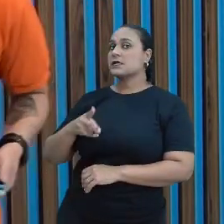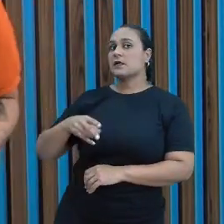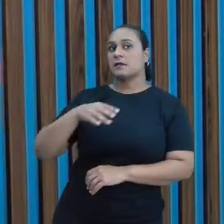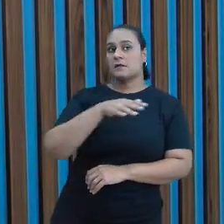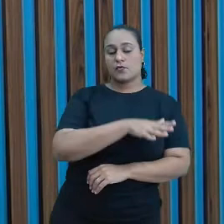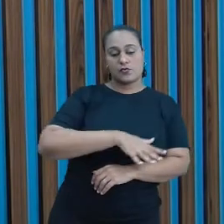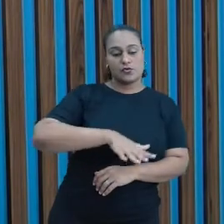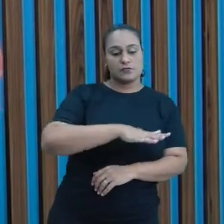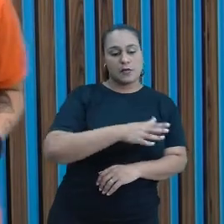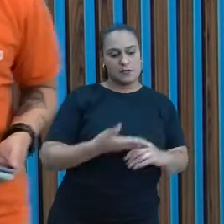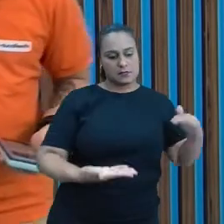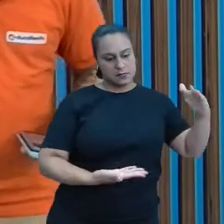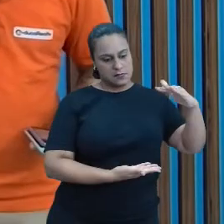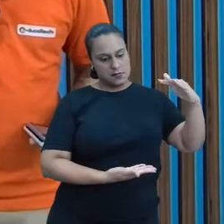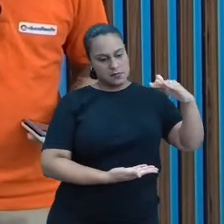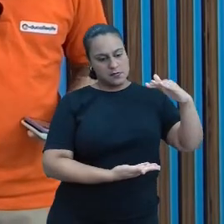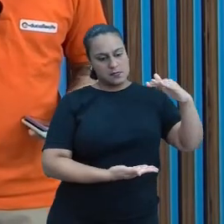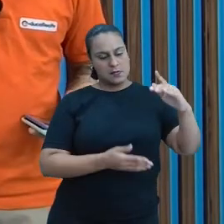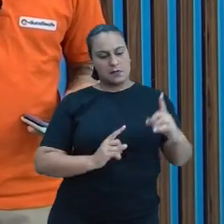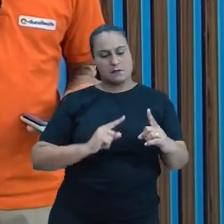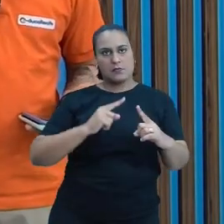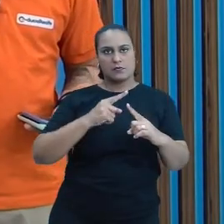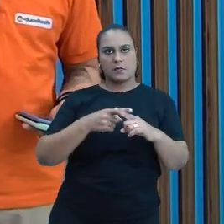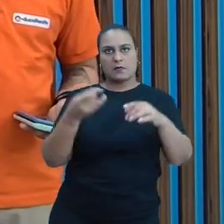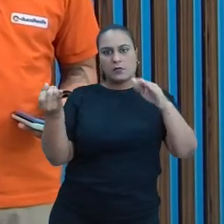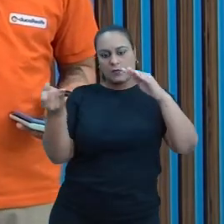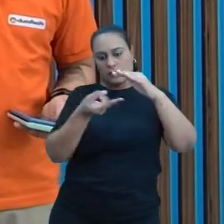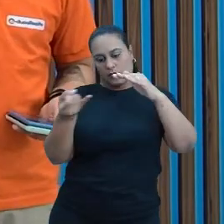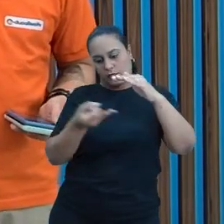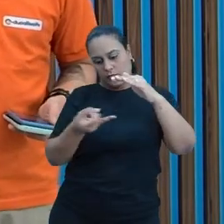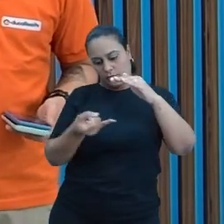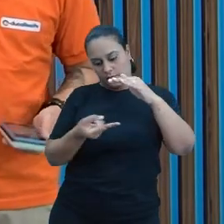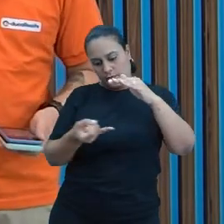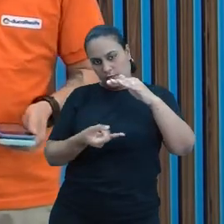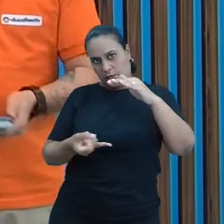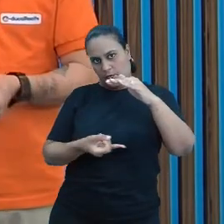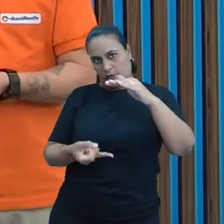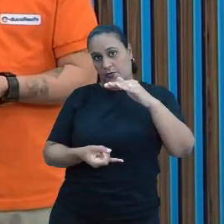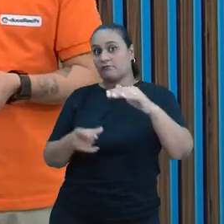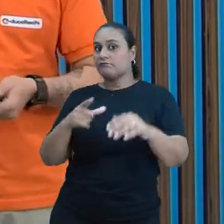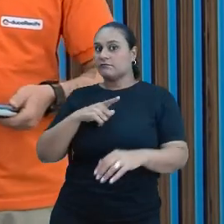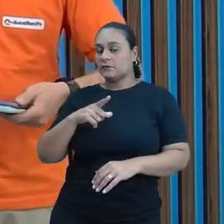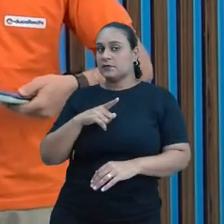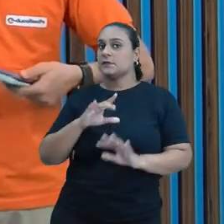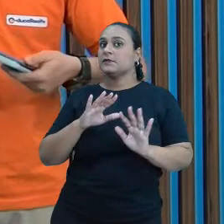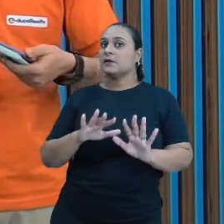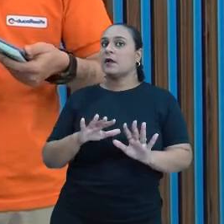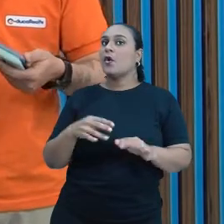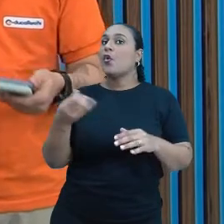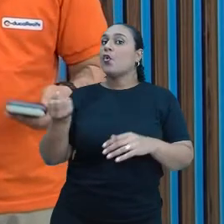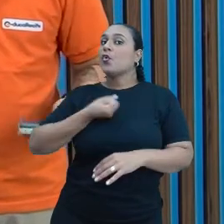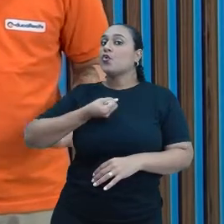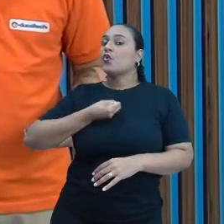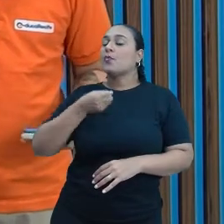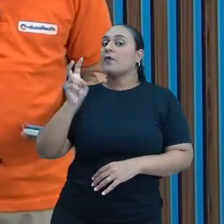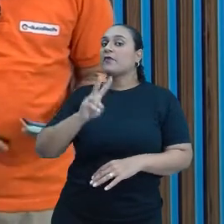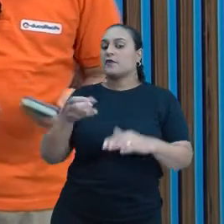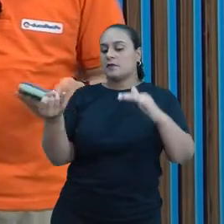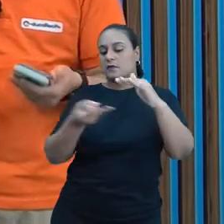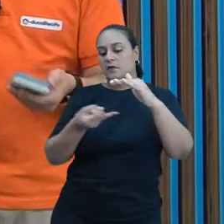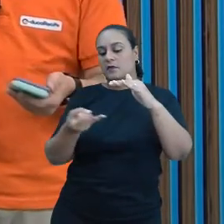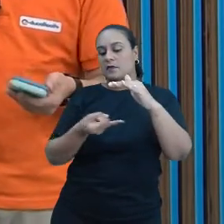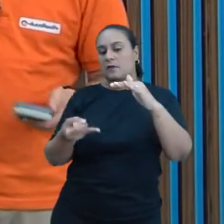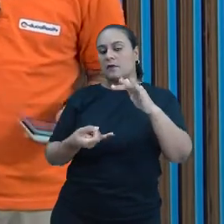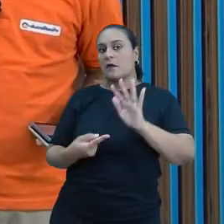da base multiplicado pelos fatiamentos que eu vou ter, né? Eu falei que esse número de fatiamentos vai aparecer